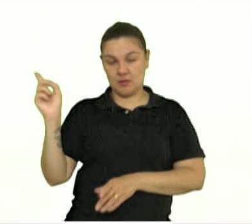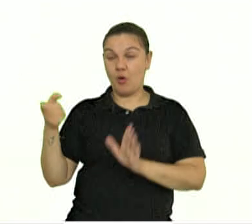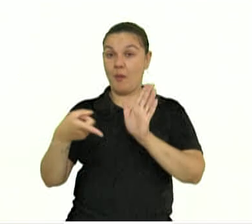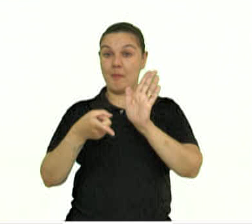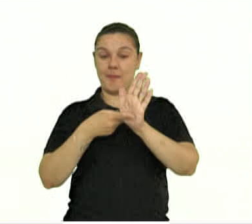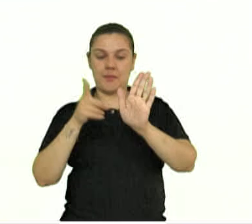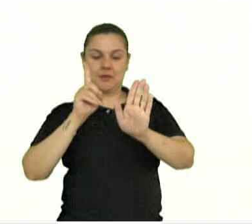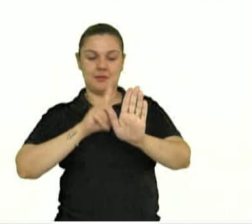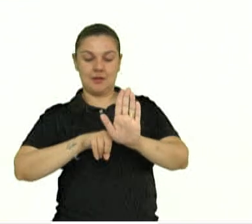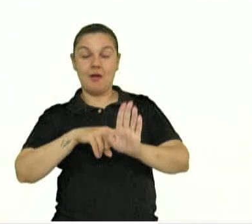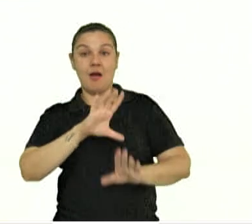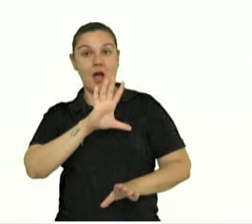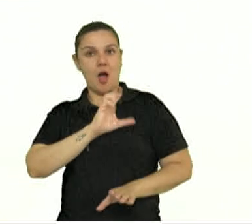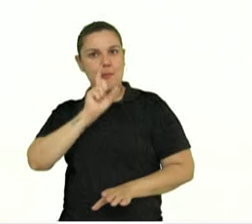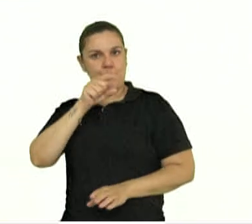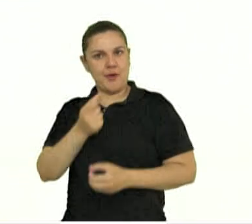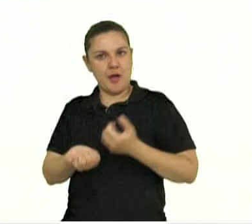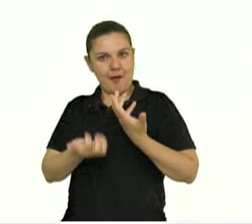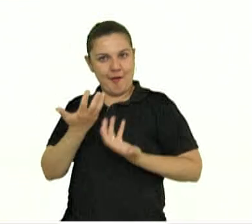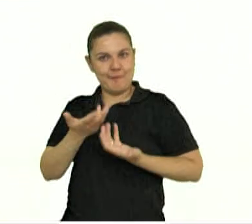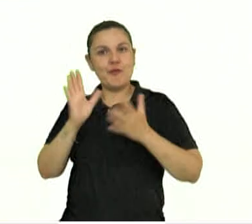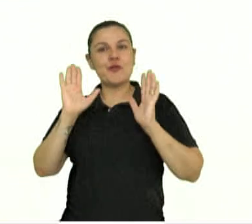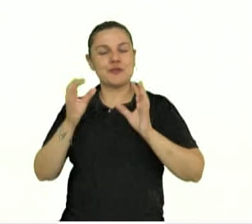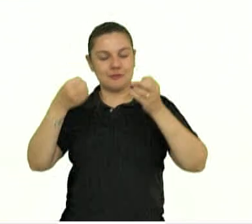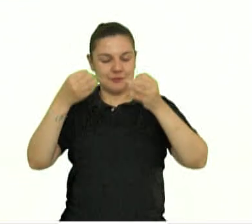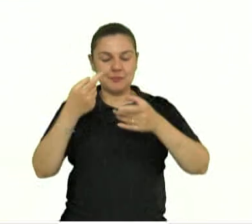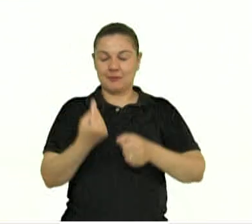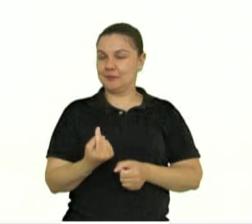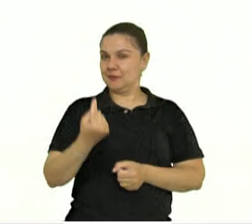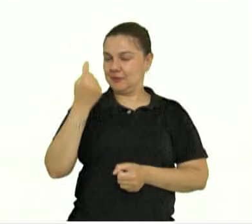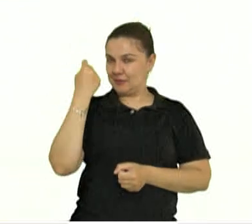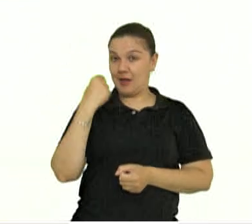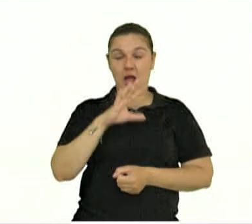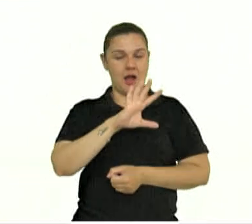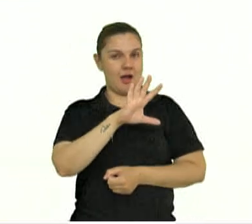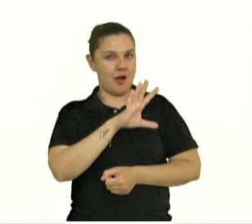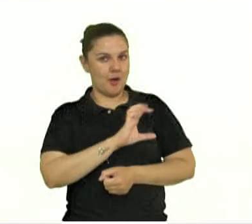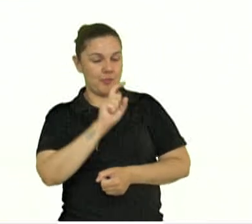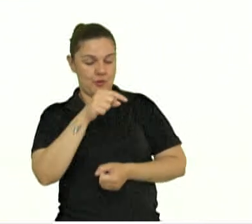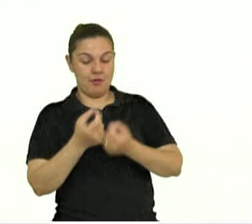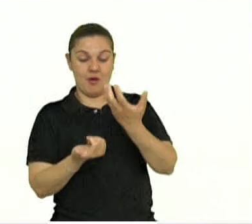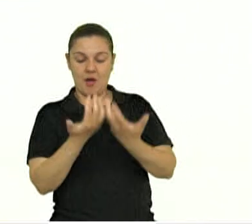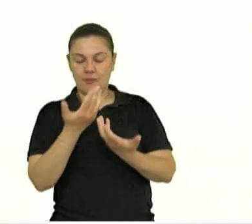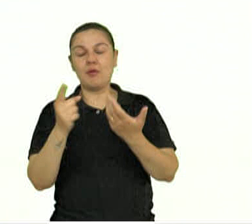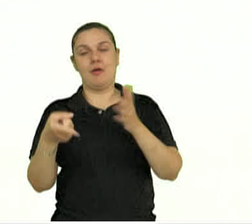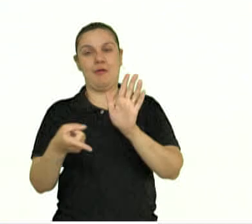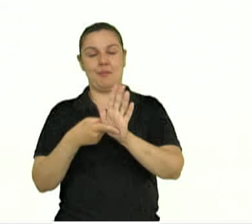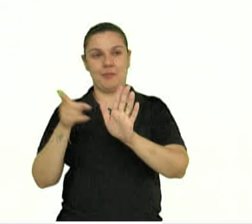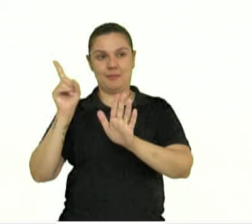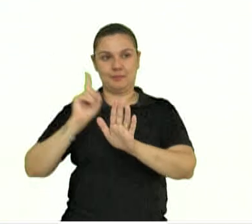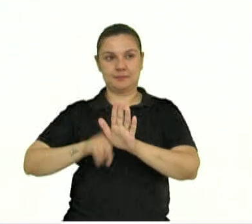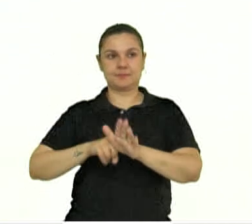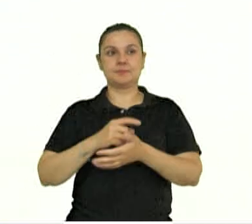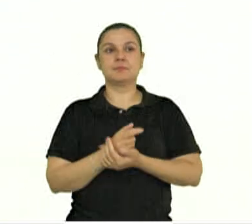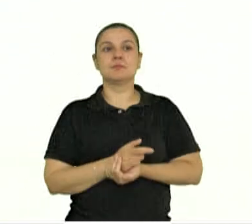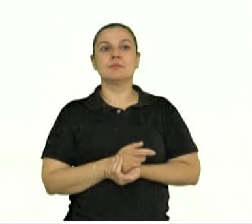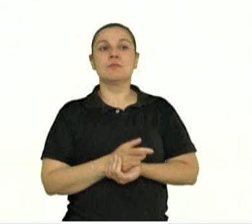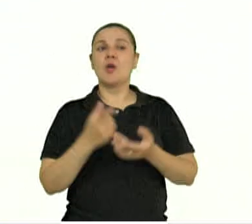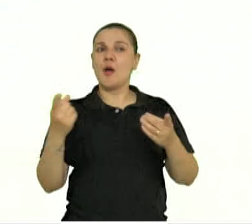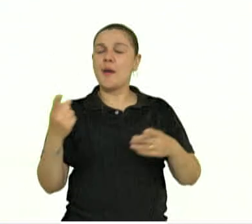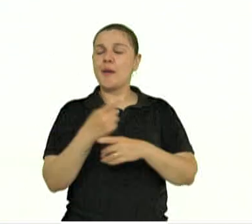Metáfora. Amor é um fogo. Já tinha dito no exercício anterior que amor é um fogo, é uma metáfora, certo?